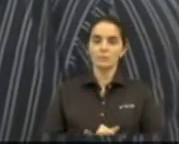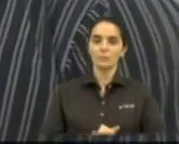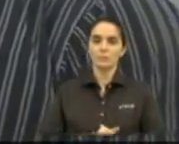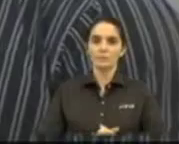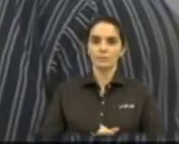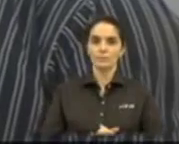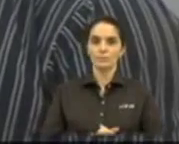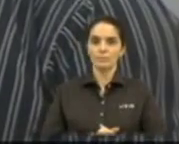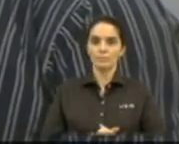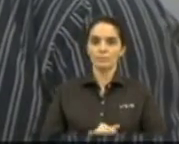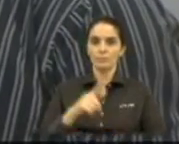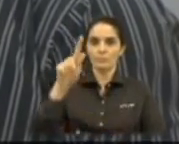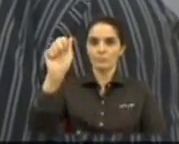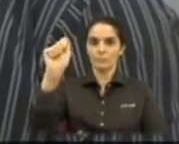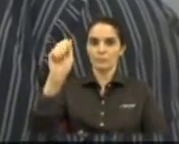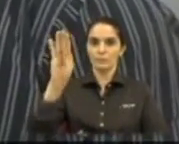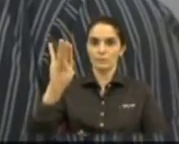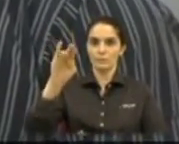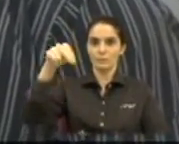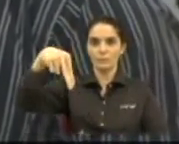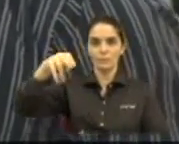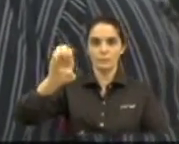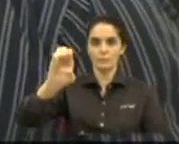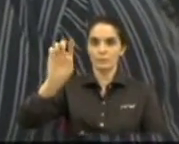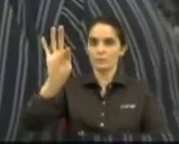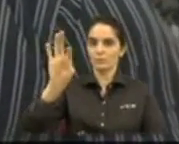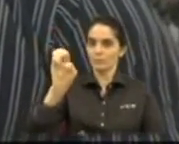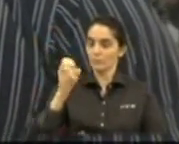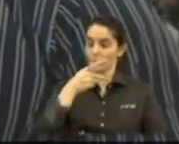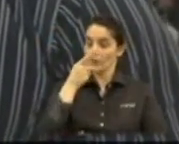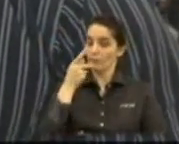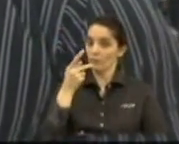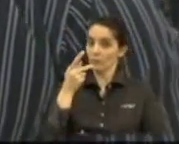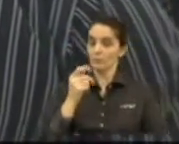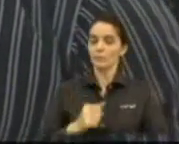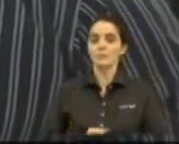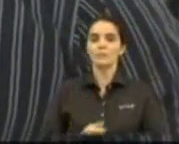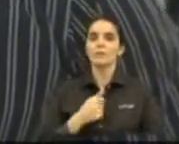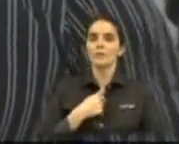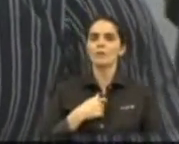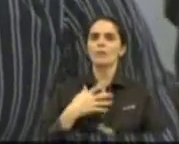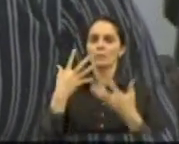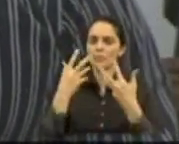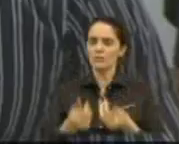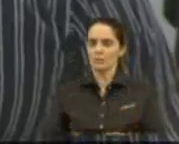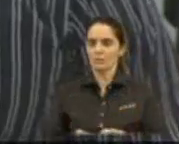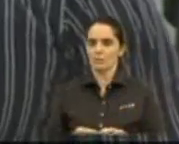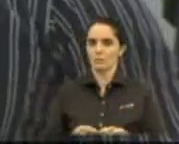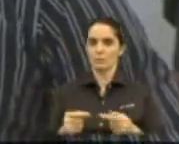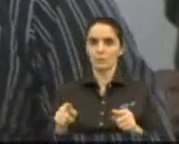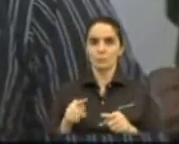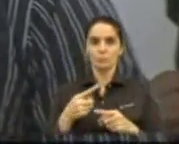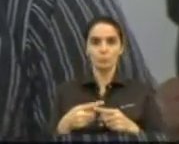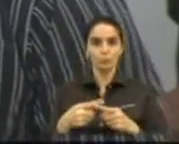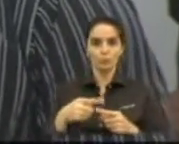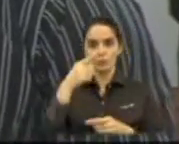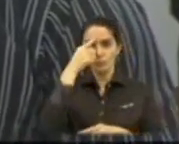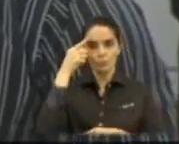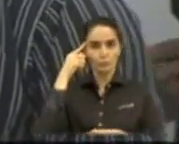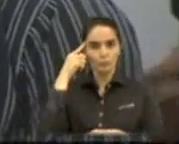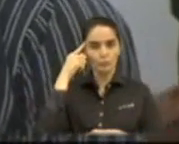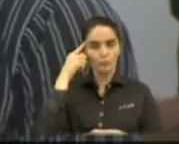meu gabinete decidiu propor esta moção e eu topei de antemão, porque, inclusive, o vereador Júlio propôs uma